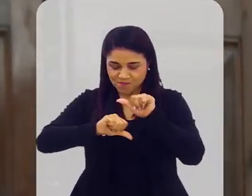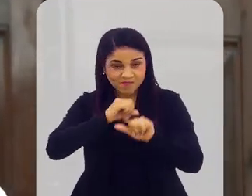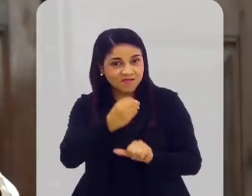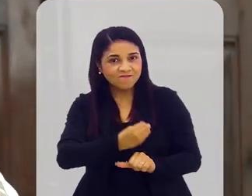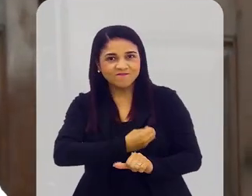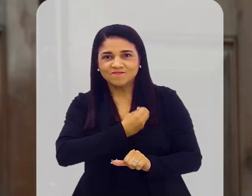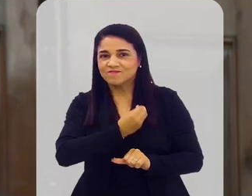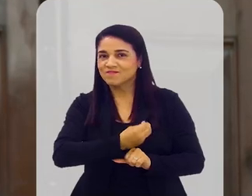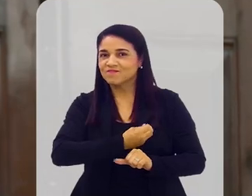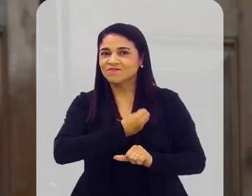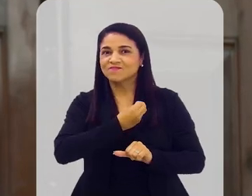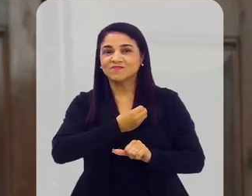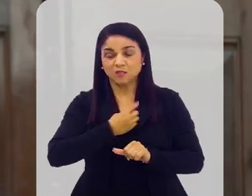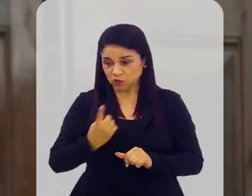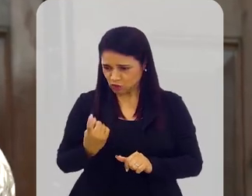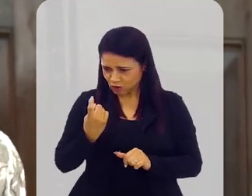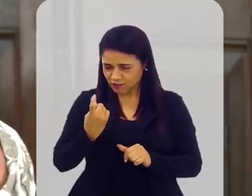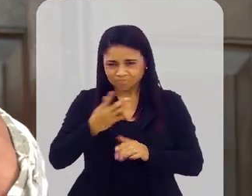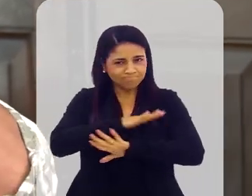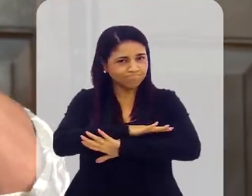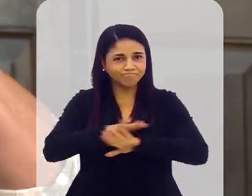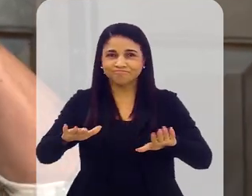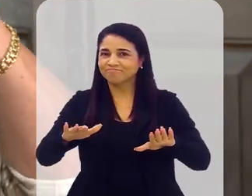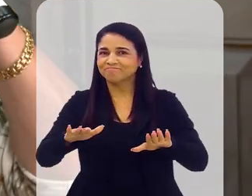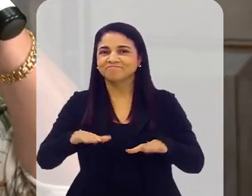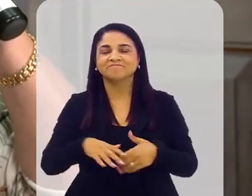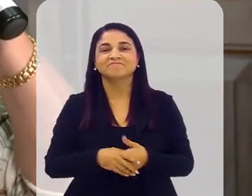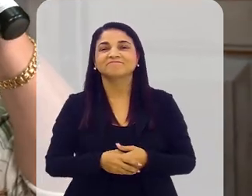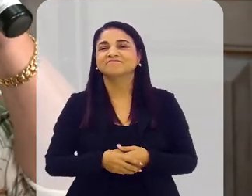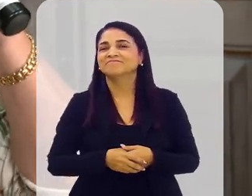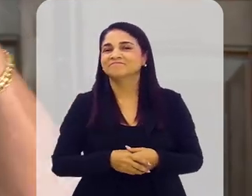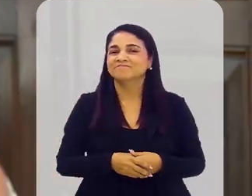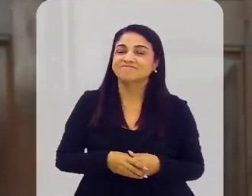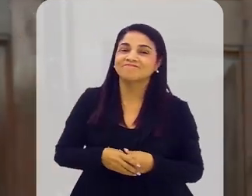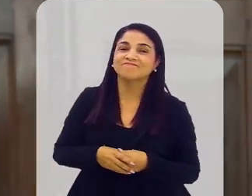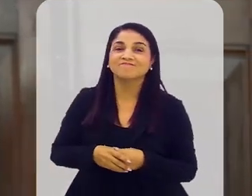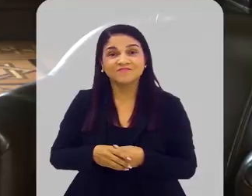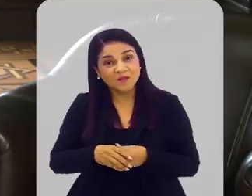tudo em minha vida mudou, saí de uma solidão.